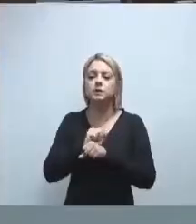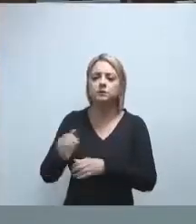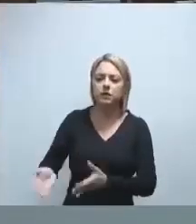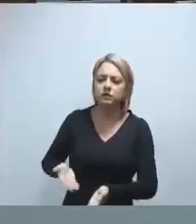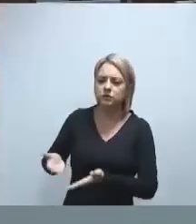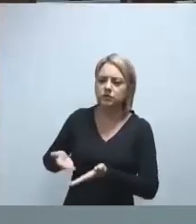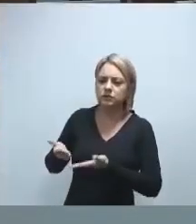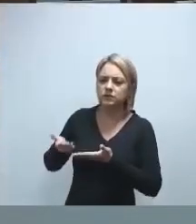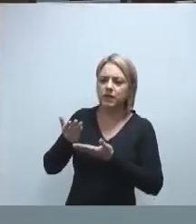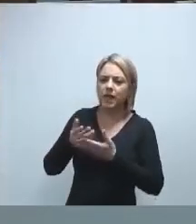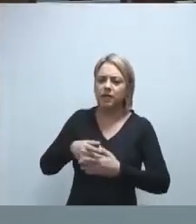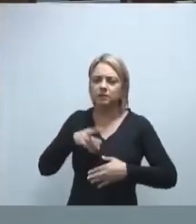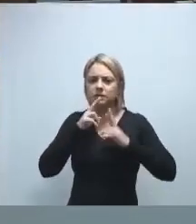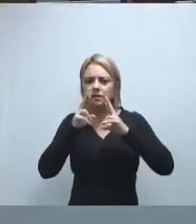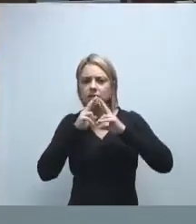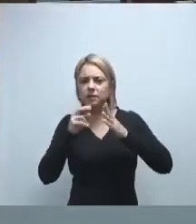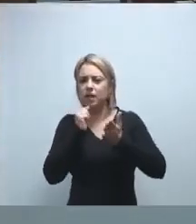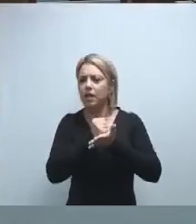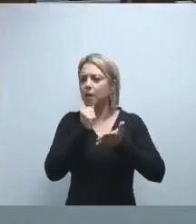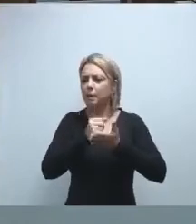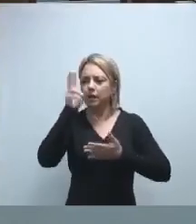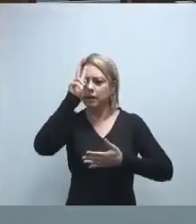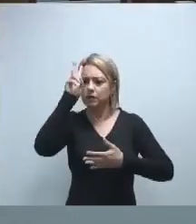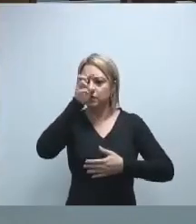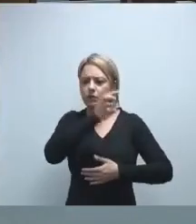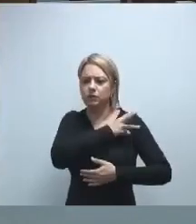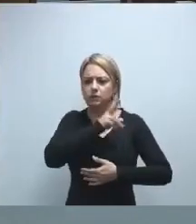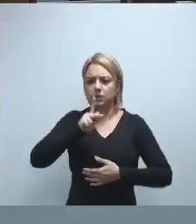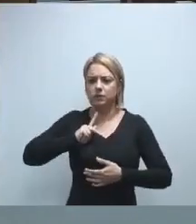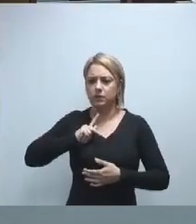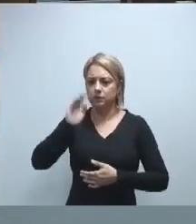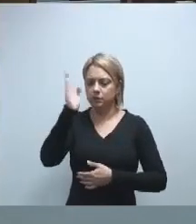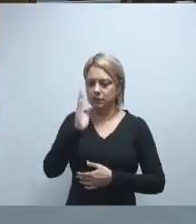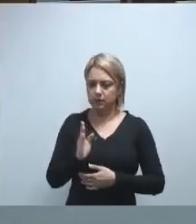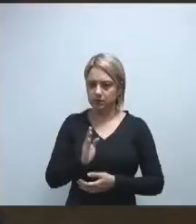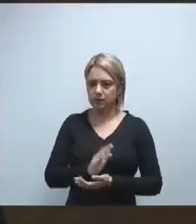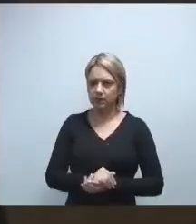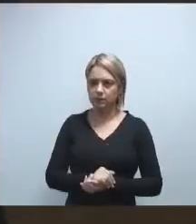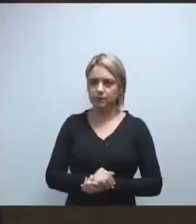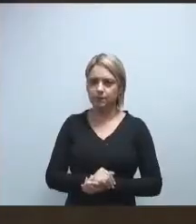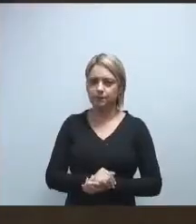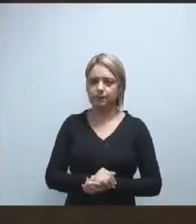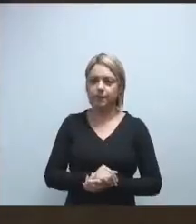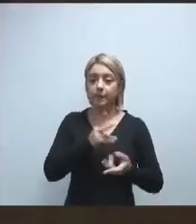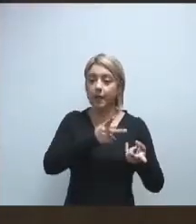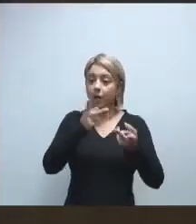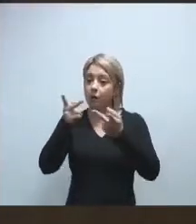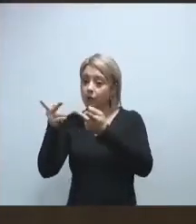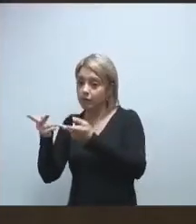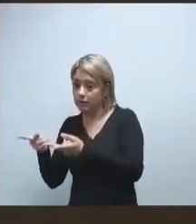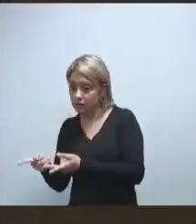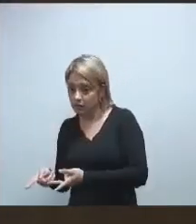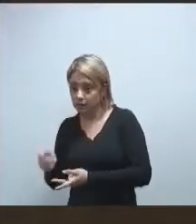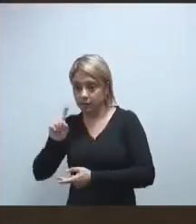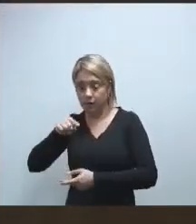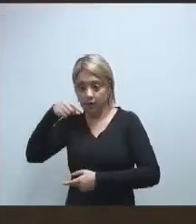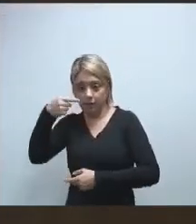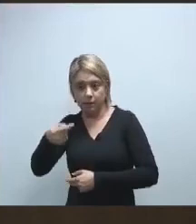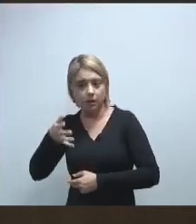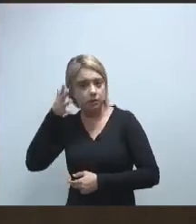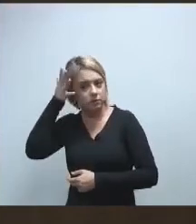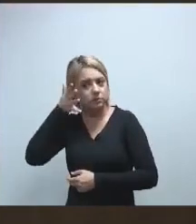para o registro de importante marco na história do ministério público brasileiro é o convidamos para a próxima palestra